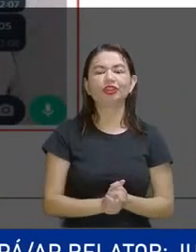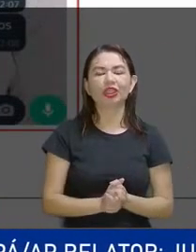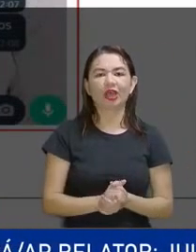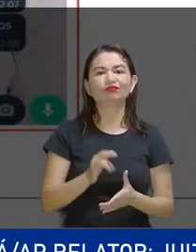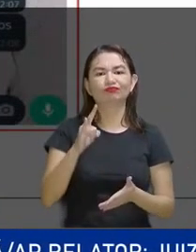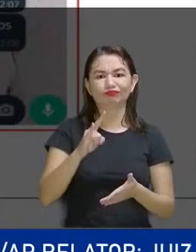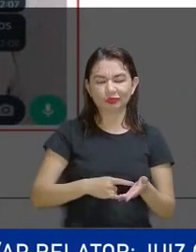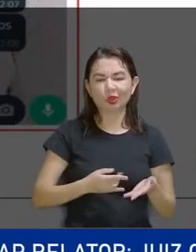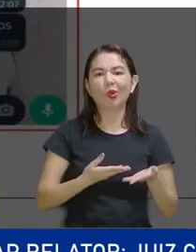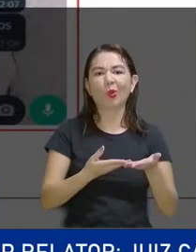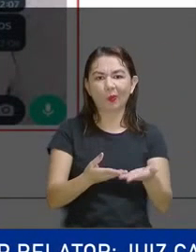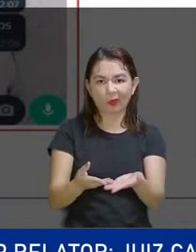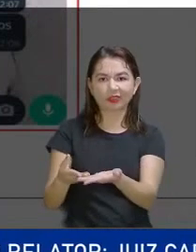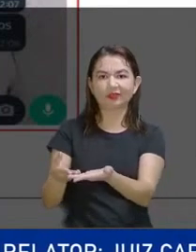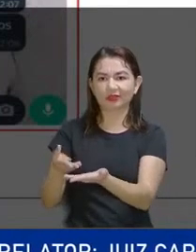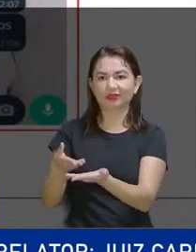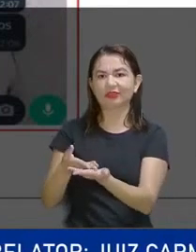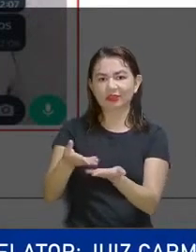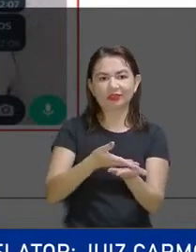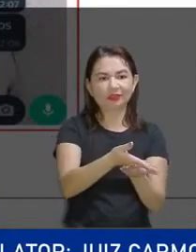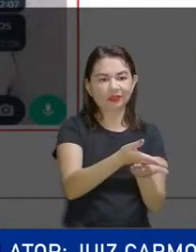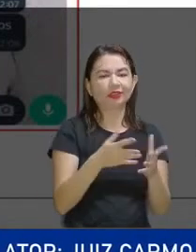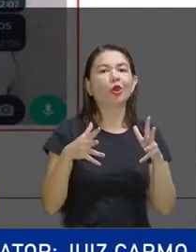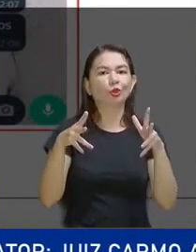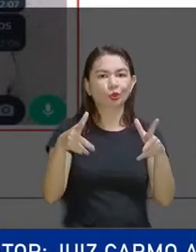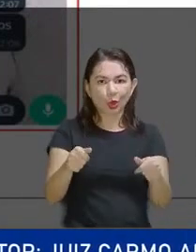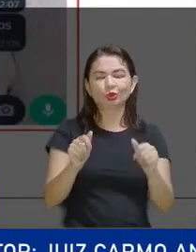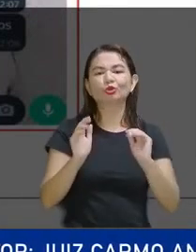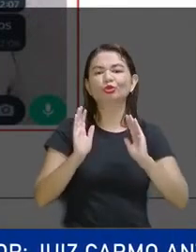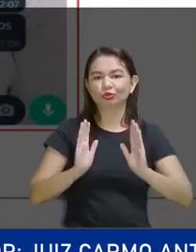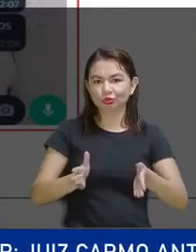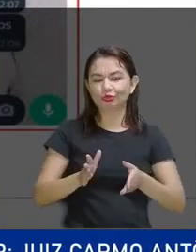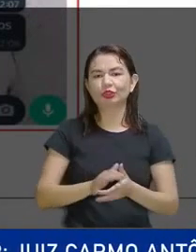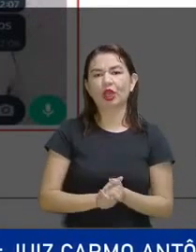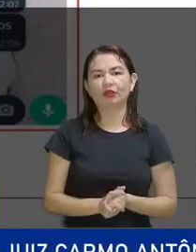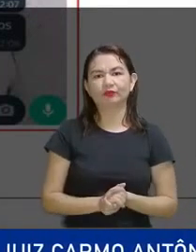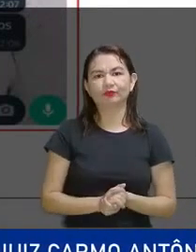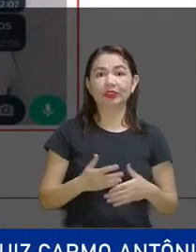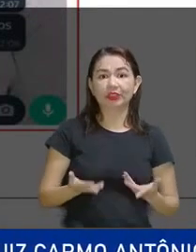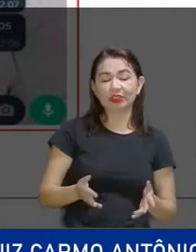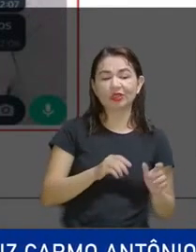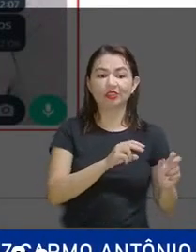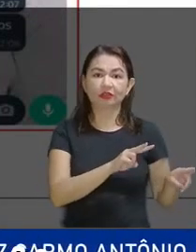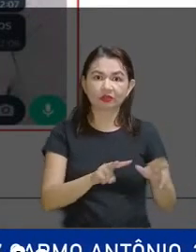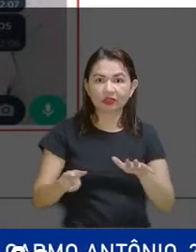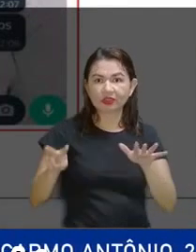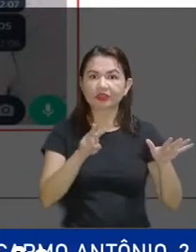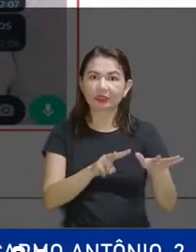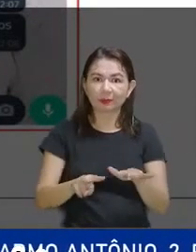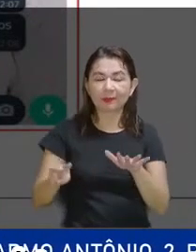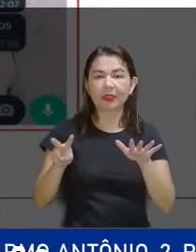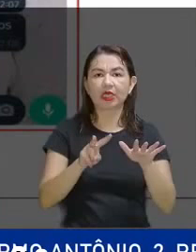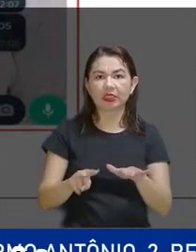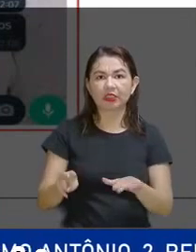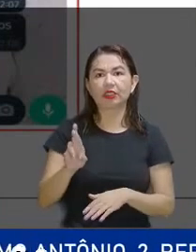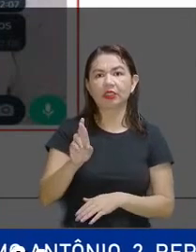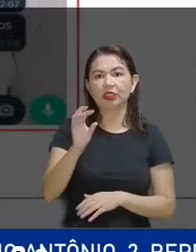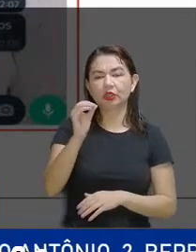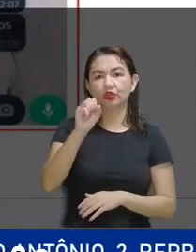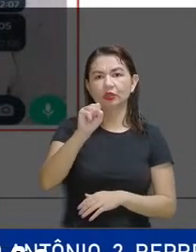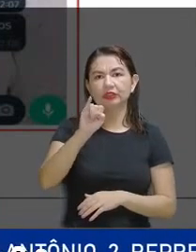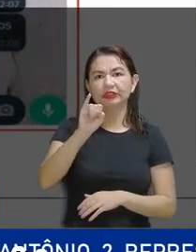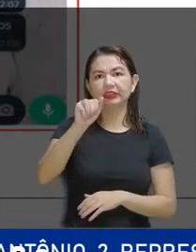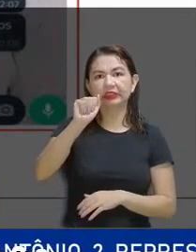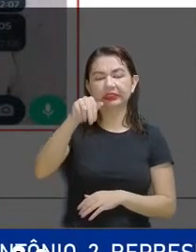nós. Ainda afirma que toda semana enviava valores em dinheiro a Rosiane, presidente da instituição Abrace do Oiapoque,